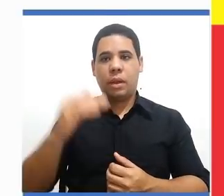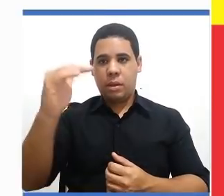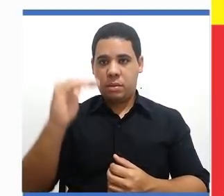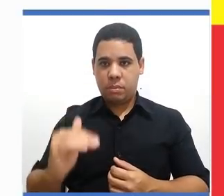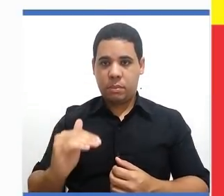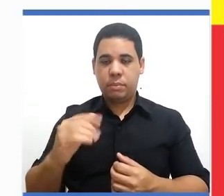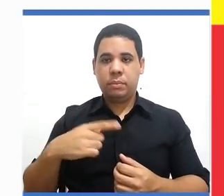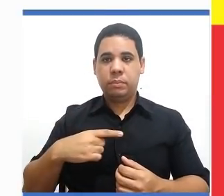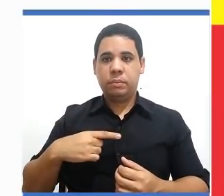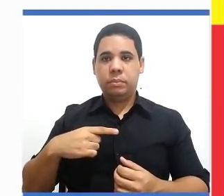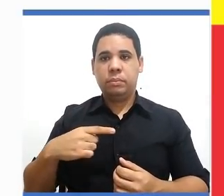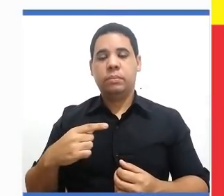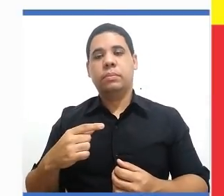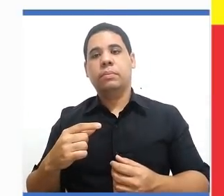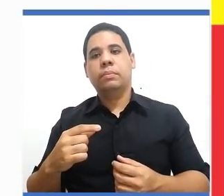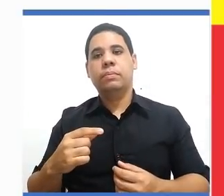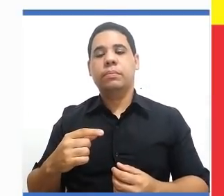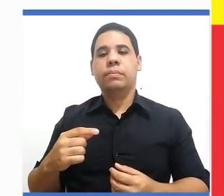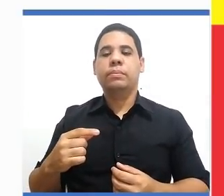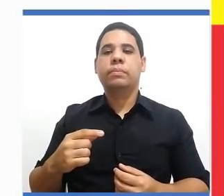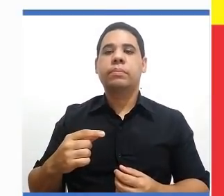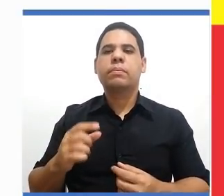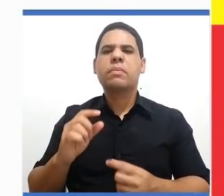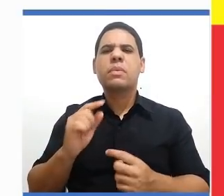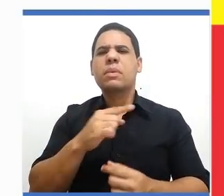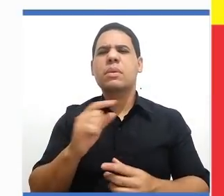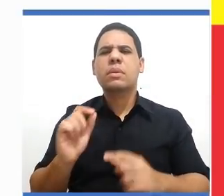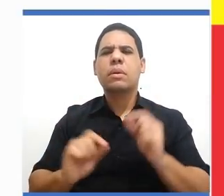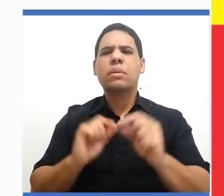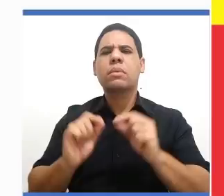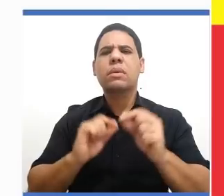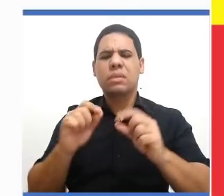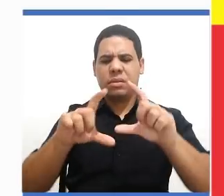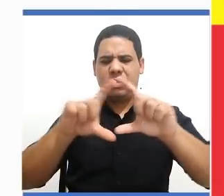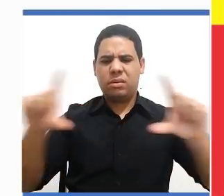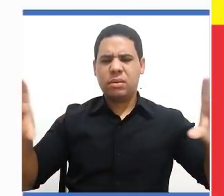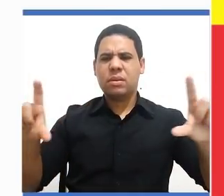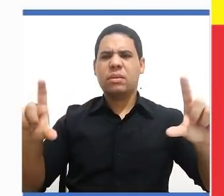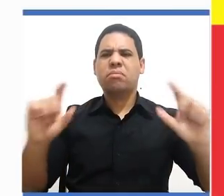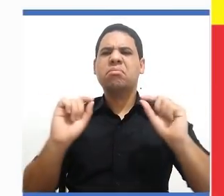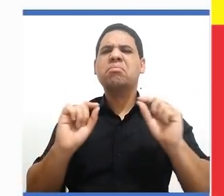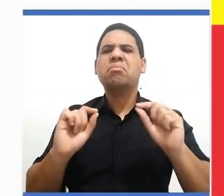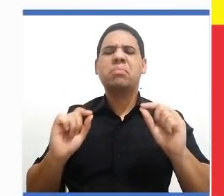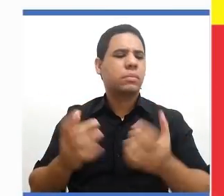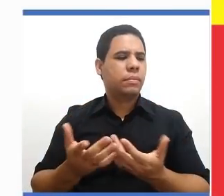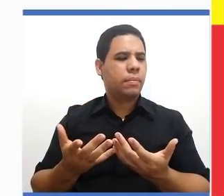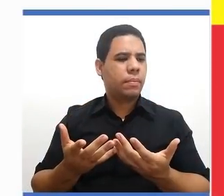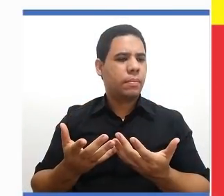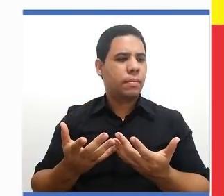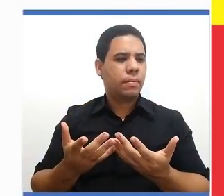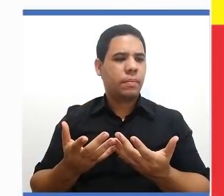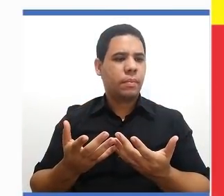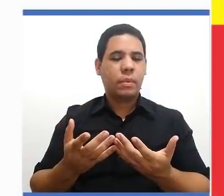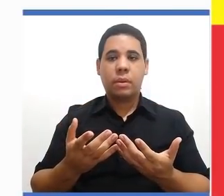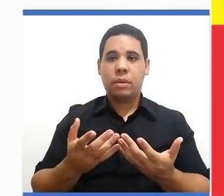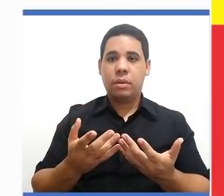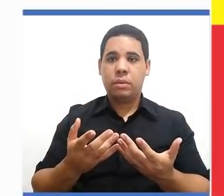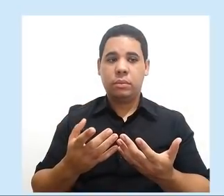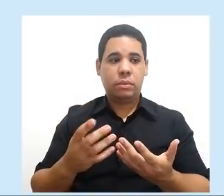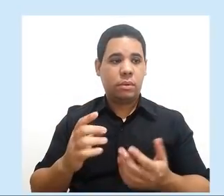Conforme está aí na tela de vocês. Isso é o quê? Que tabela é essa? É a unidade de